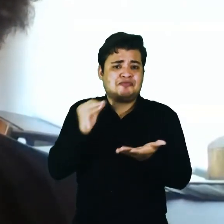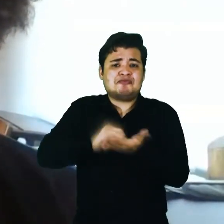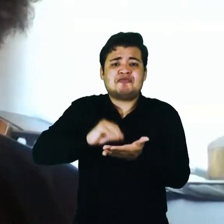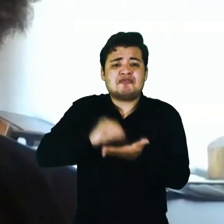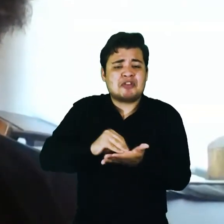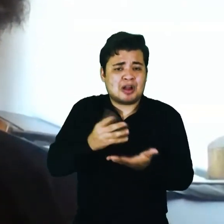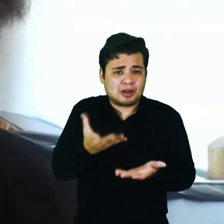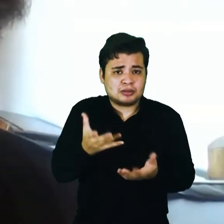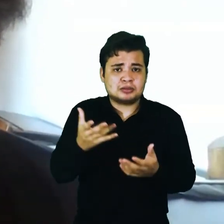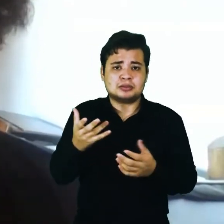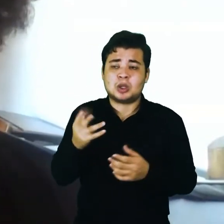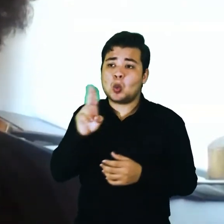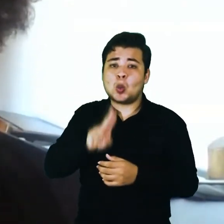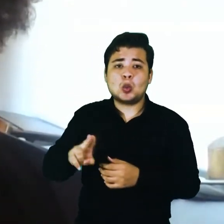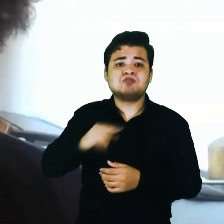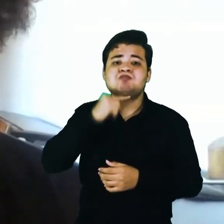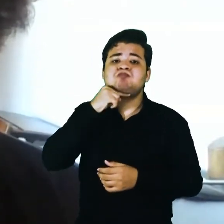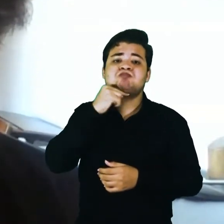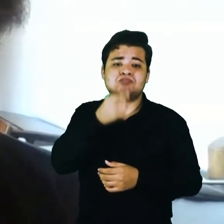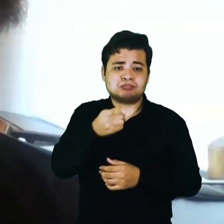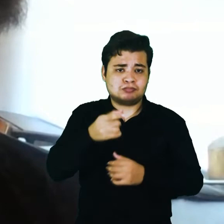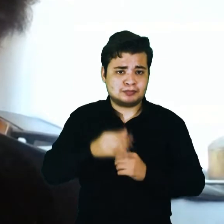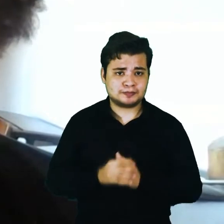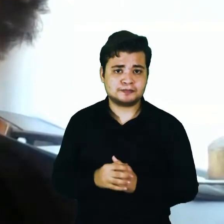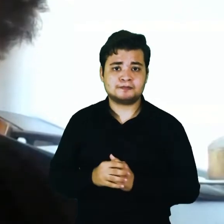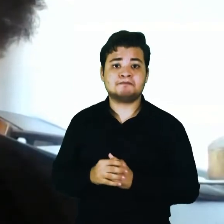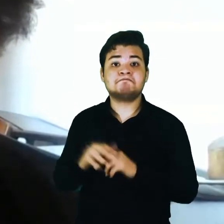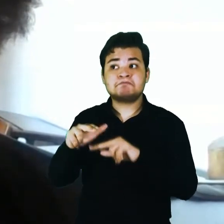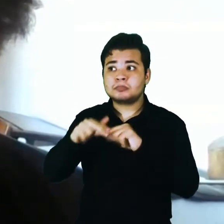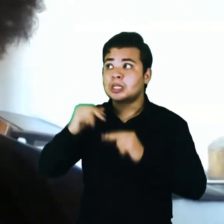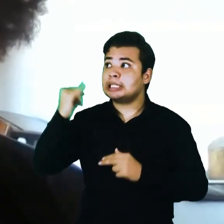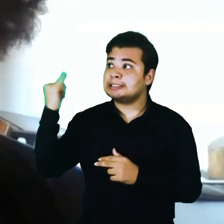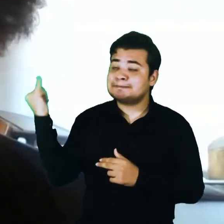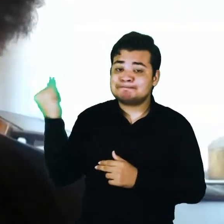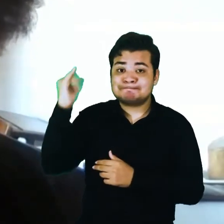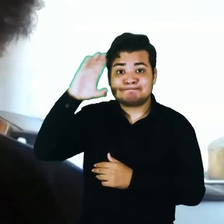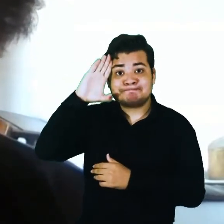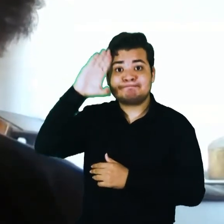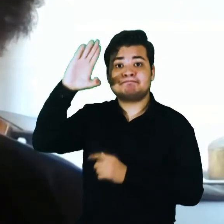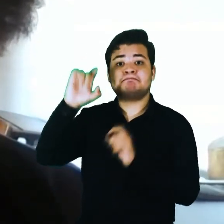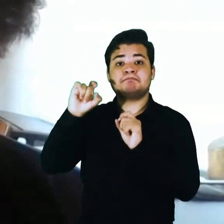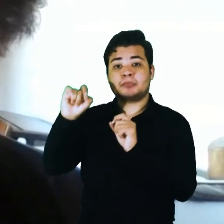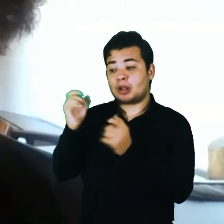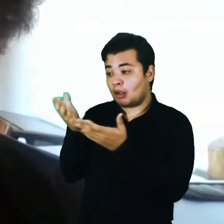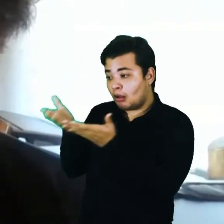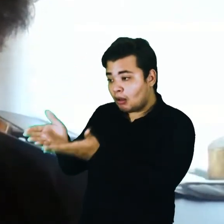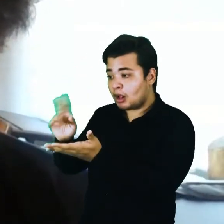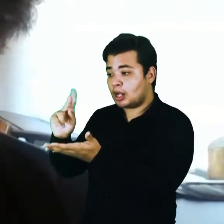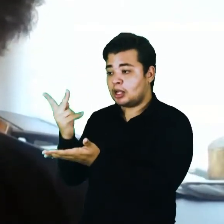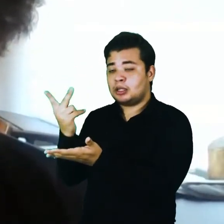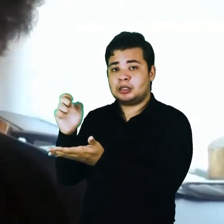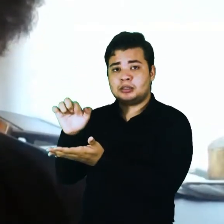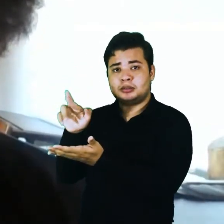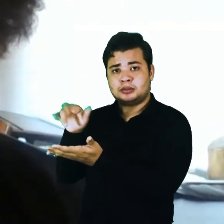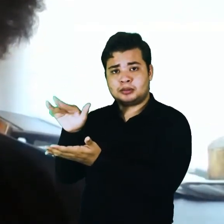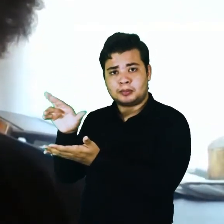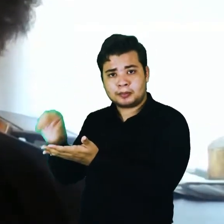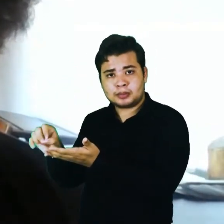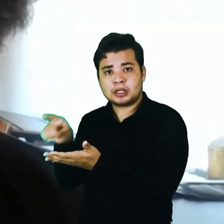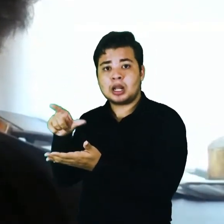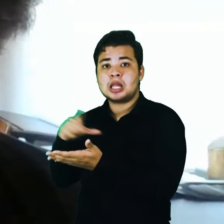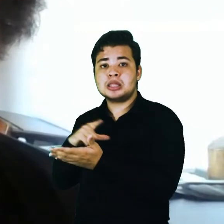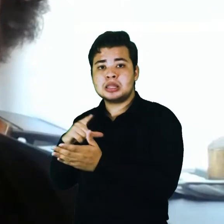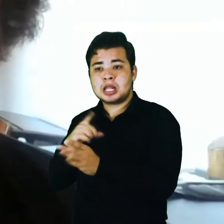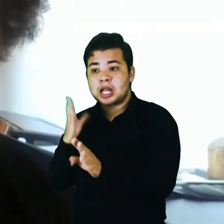né? Então você não pode usar. Então é importante, é fundamental o herbário no sentido de